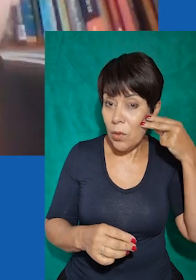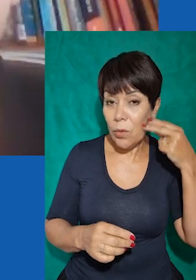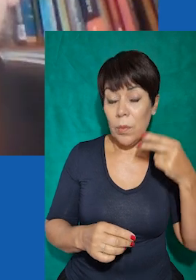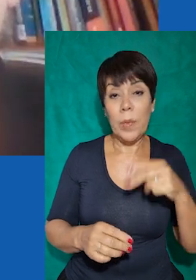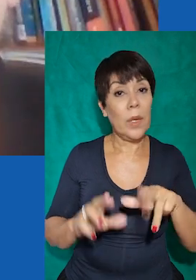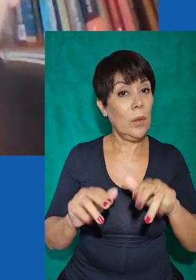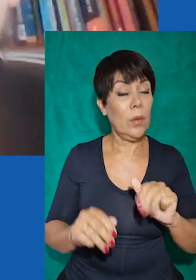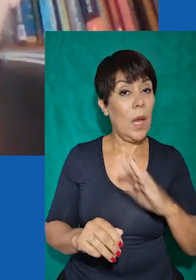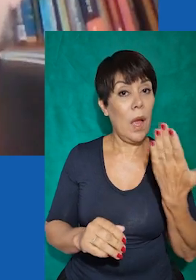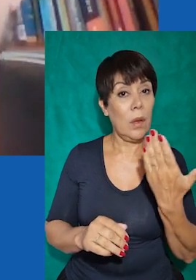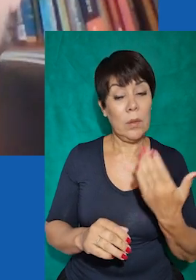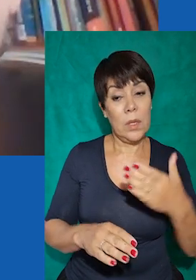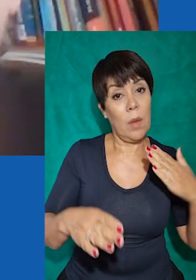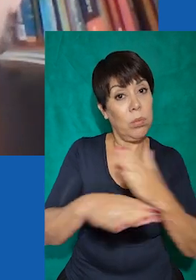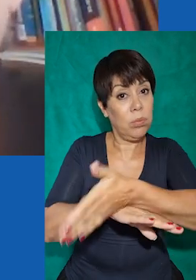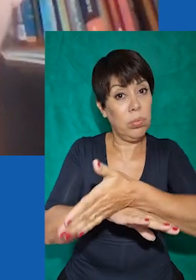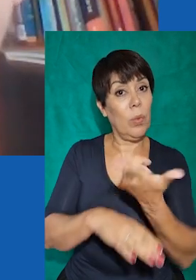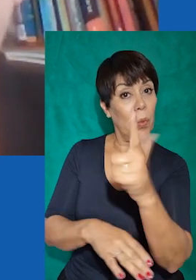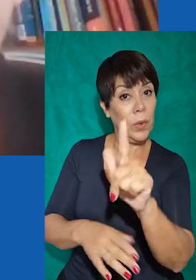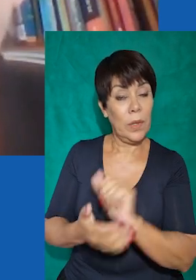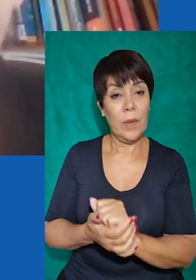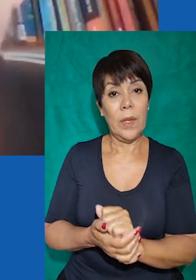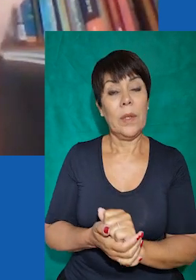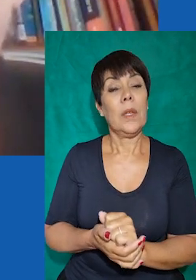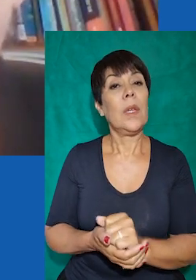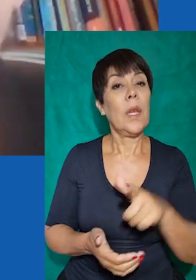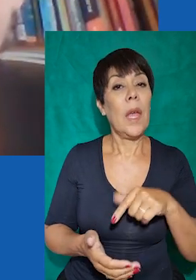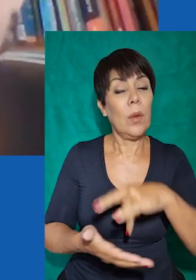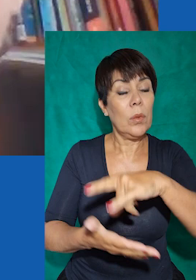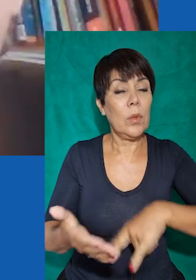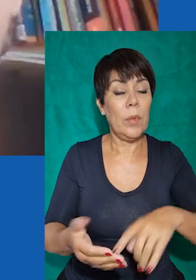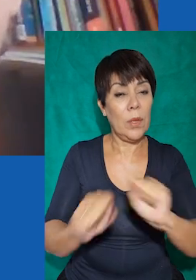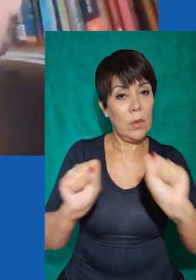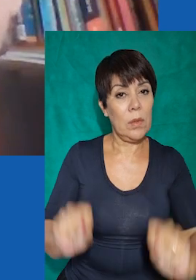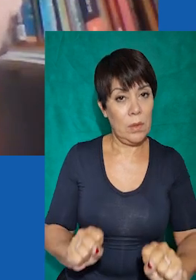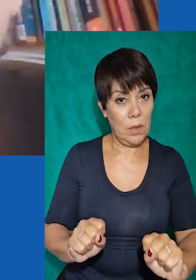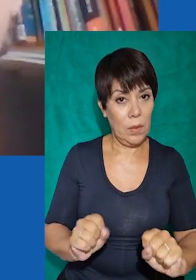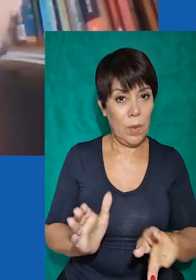de invasores. Né? É o CIGEF, esse sistema.